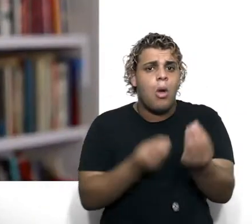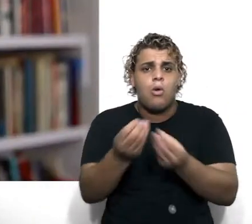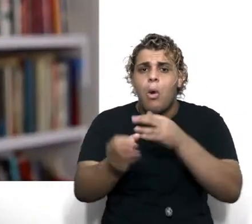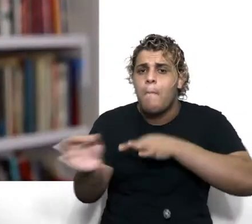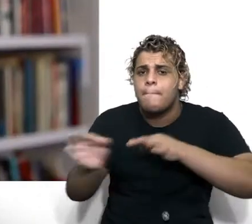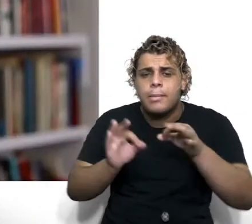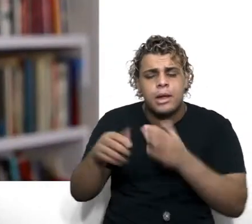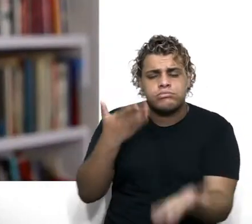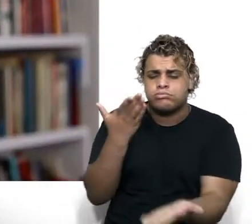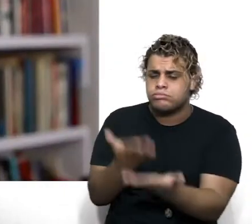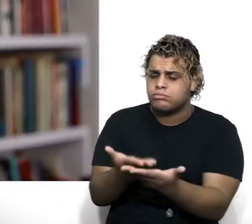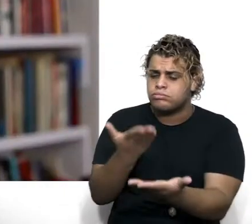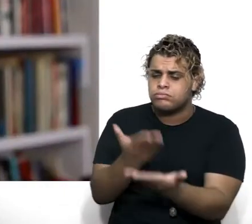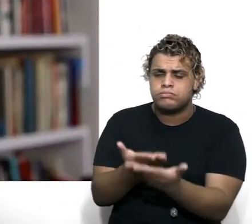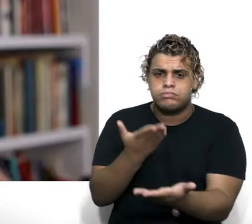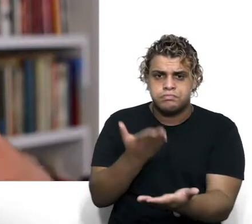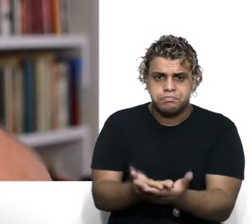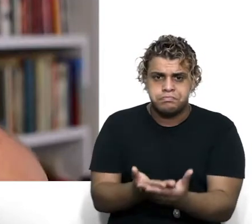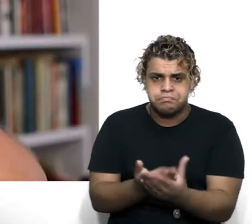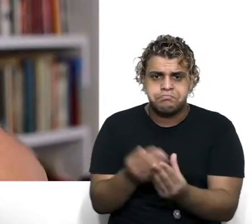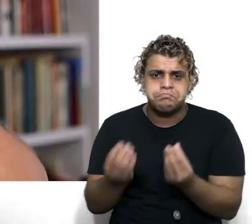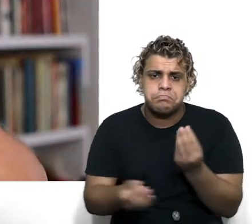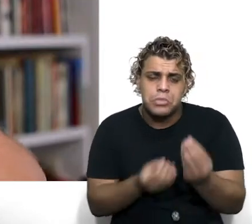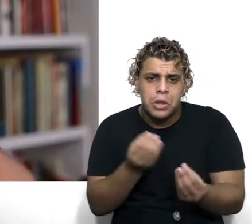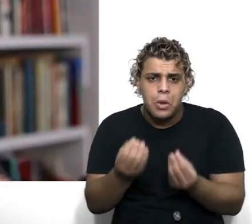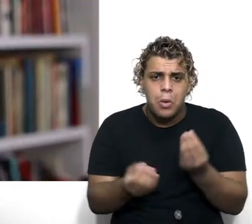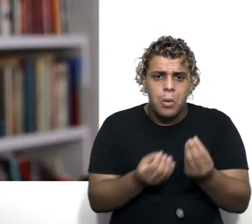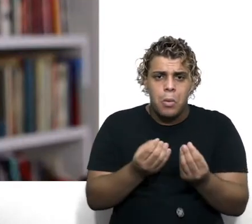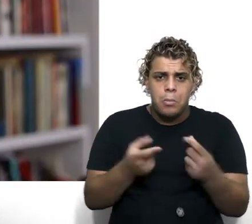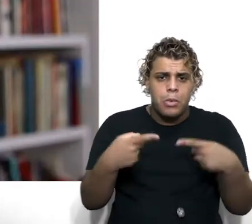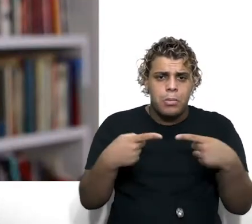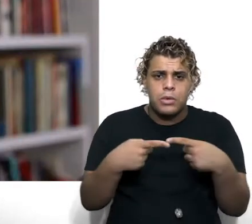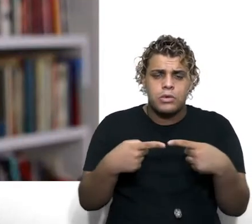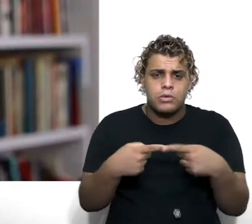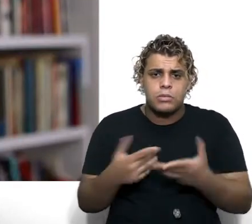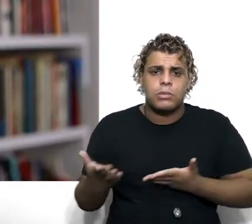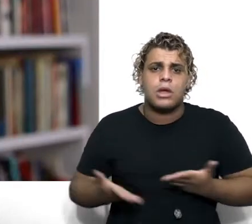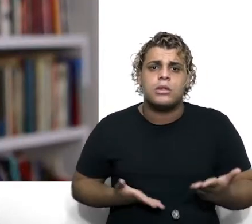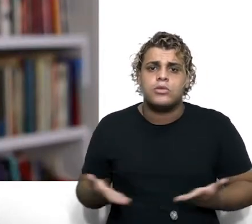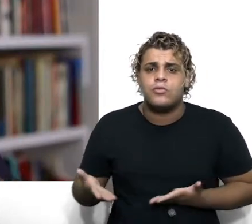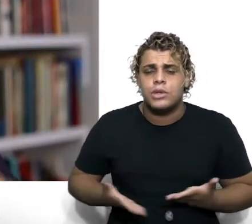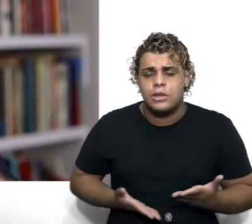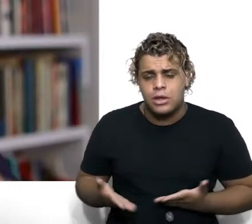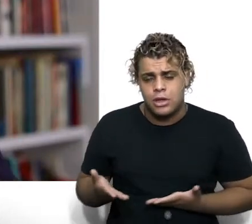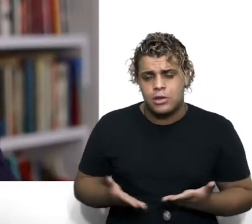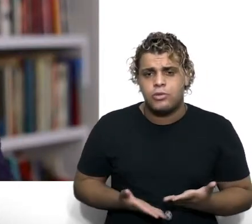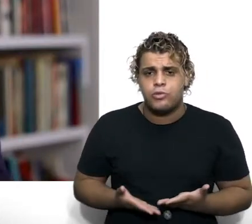as aulas e como é que você vê, inclusive, essa atividade que é uma atividade